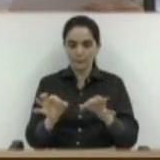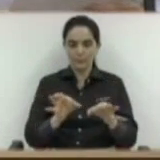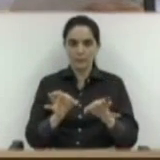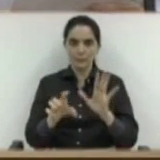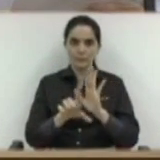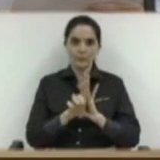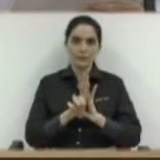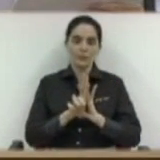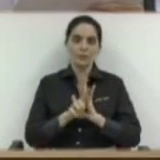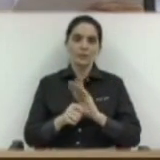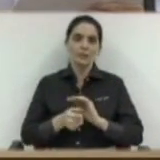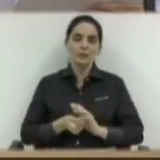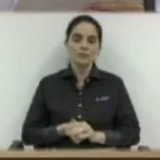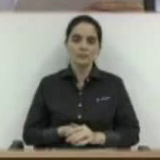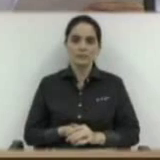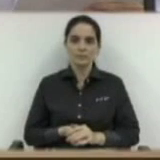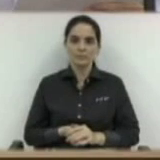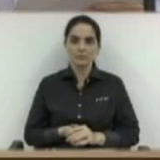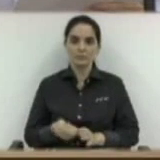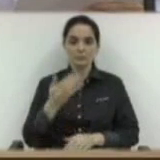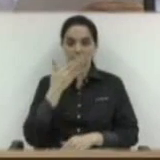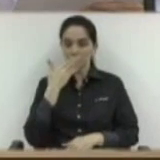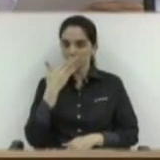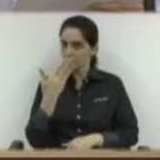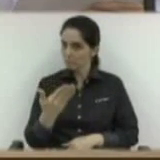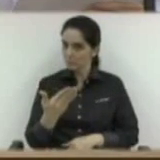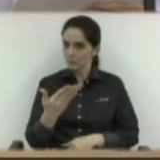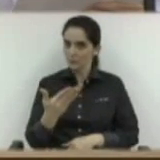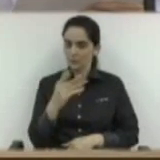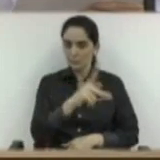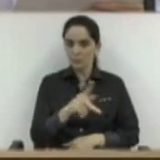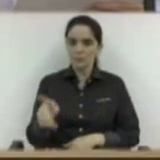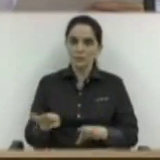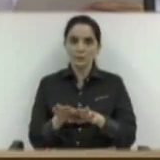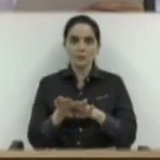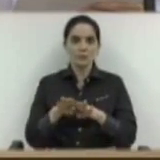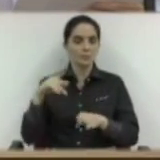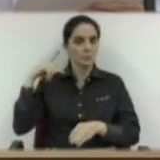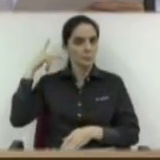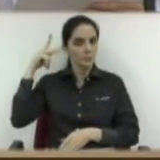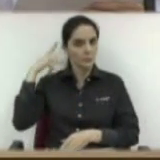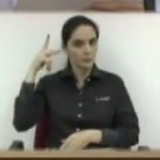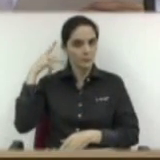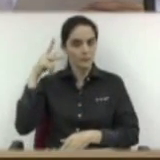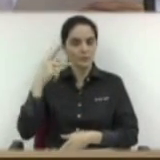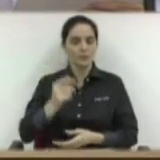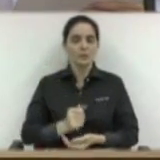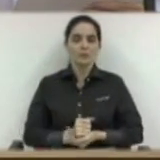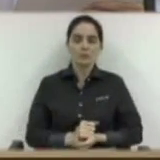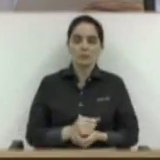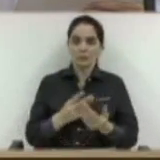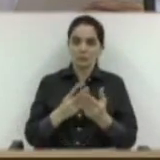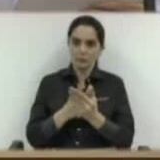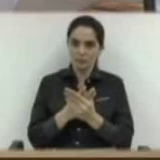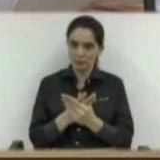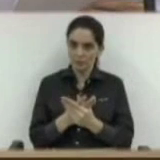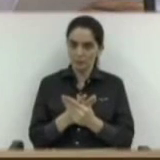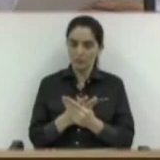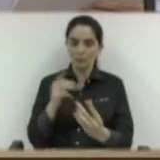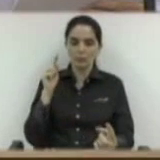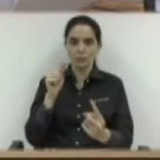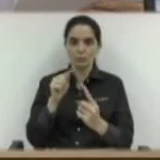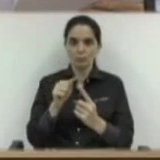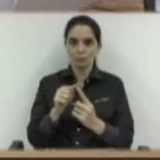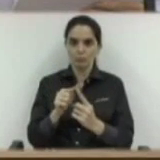lei. Vimos a presença de Vossa Excelência e dos dignos vereadores que compõem essa egrégia Câmara Municipal com o objetivo